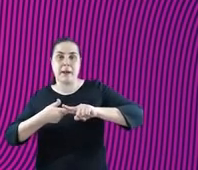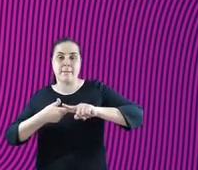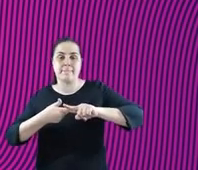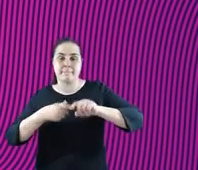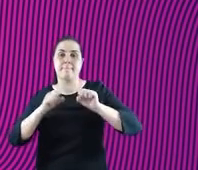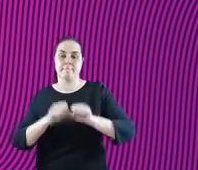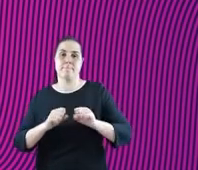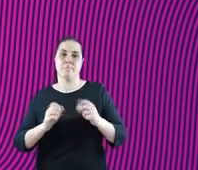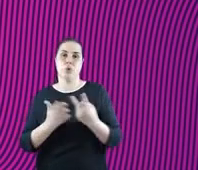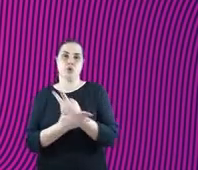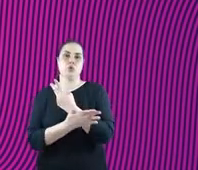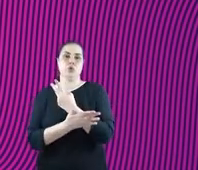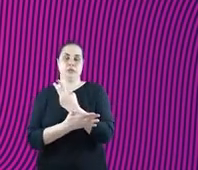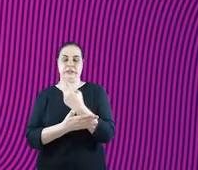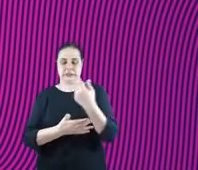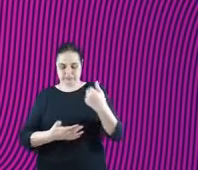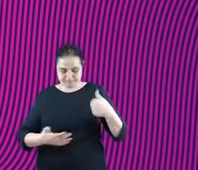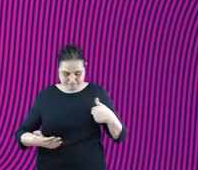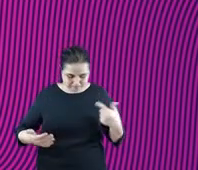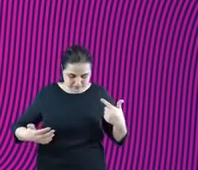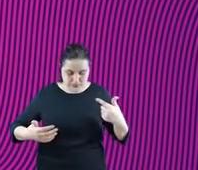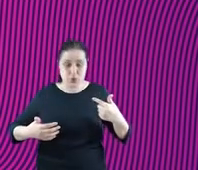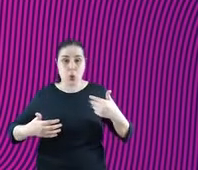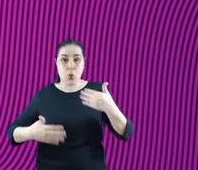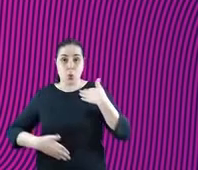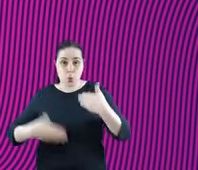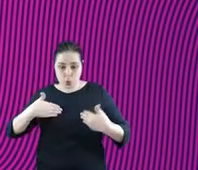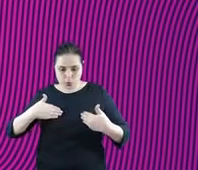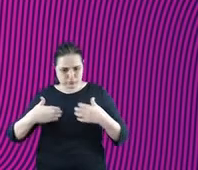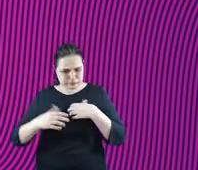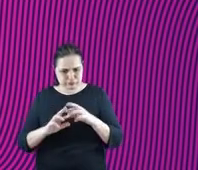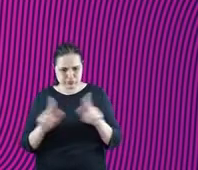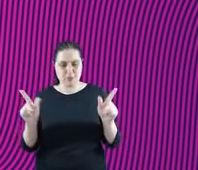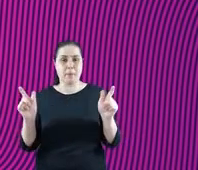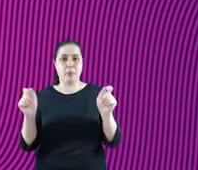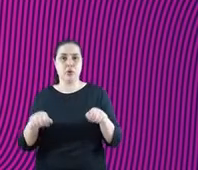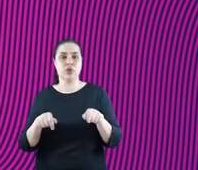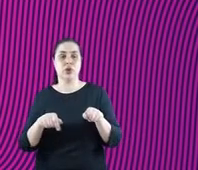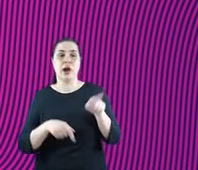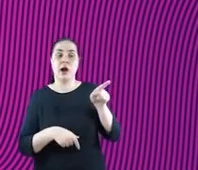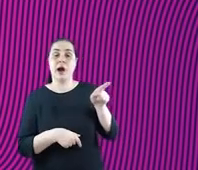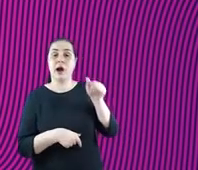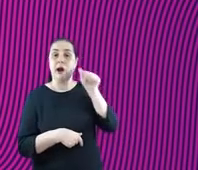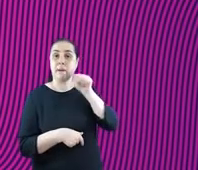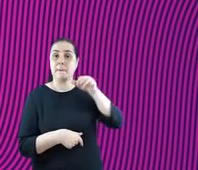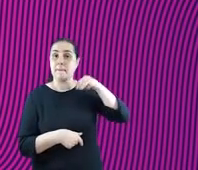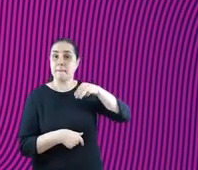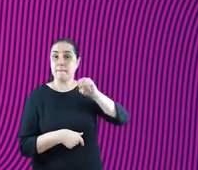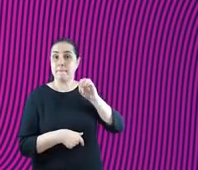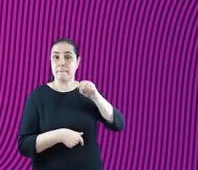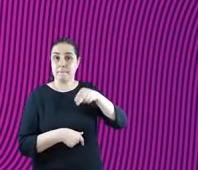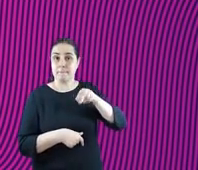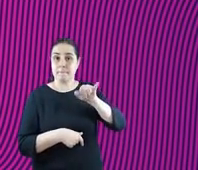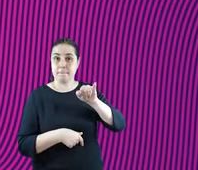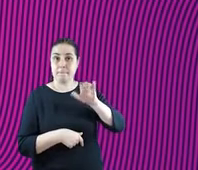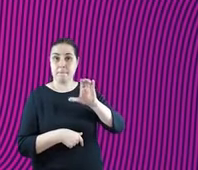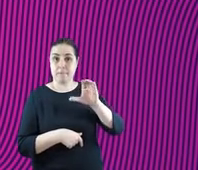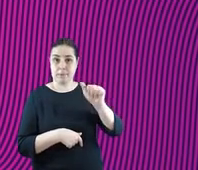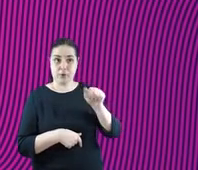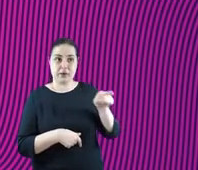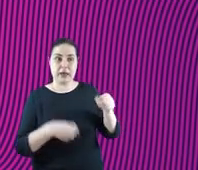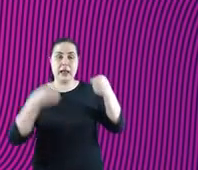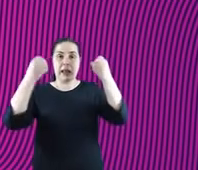explicar melhor ainda, né, Mônica, sobre os eventos que a cirurgia, o esvaziamento axilar,